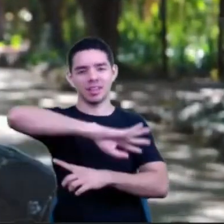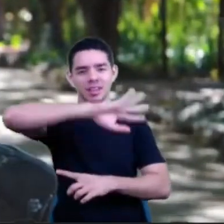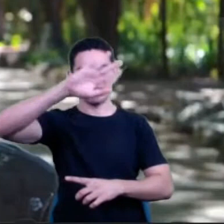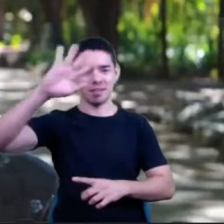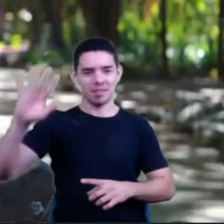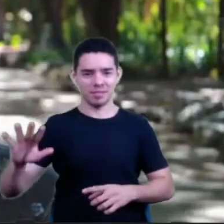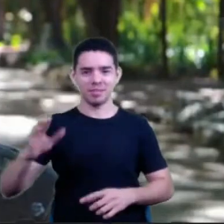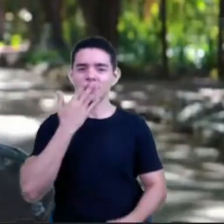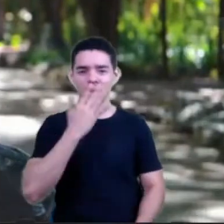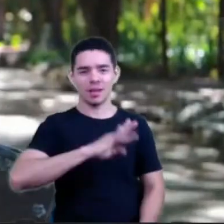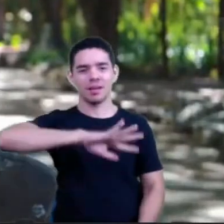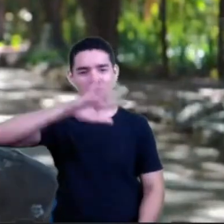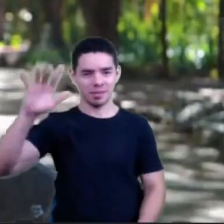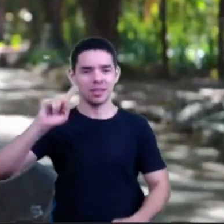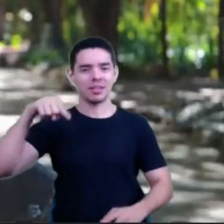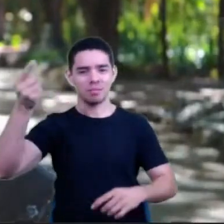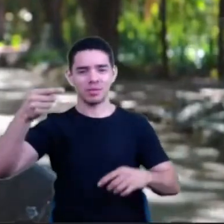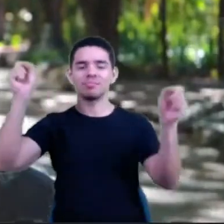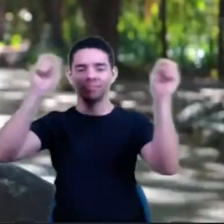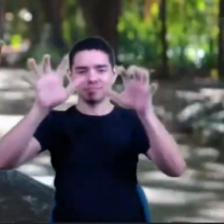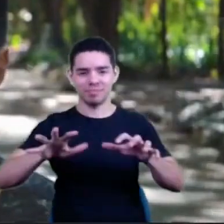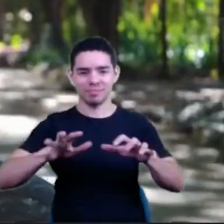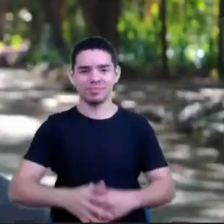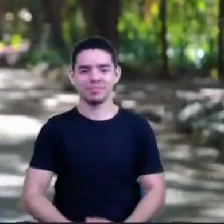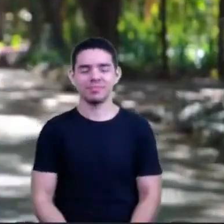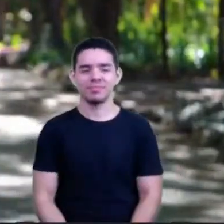arco-íris. O arco-íris depois da tempestade.